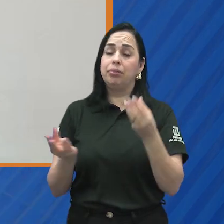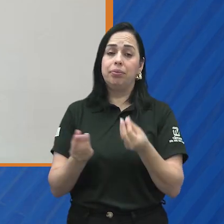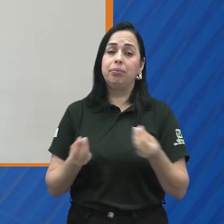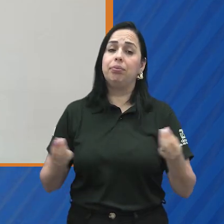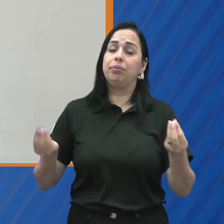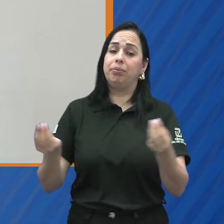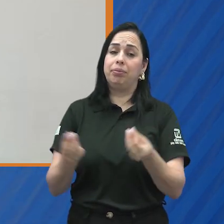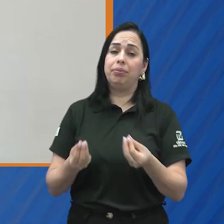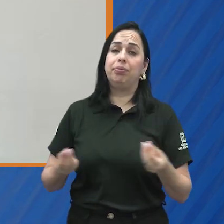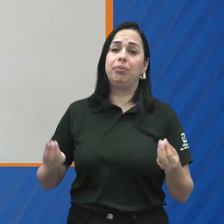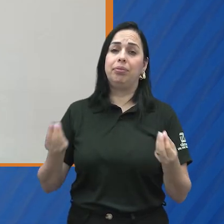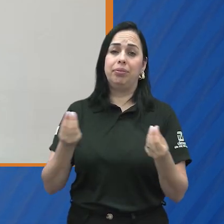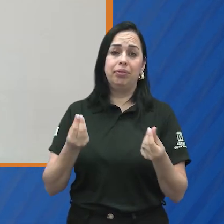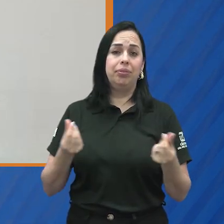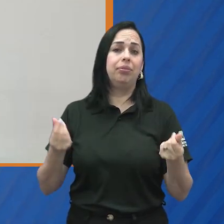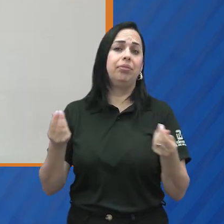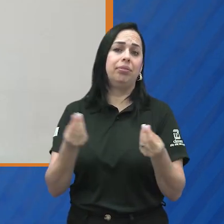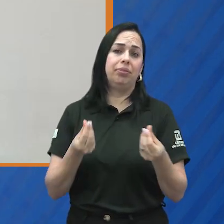limites